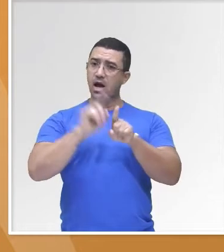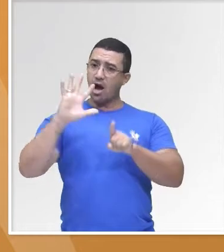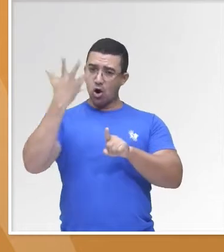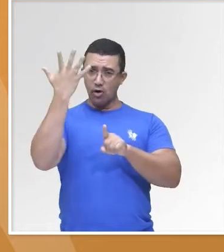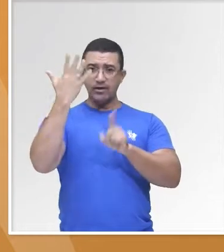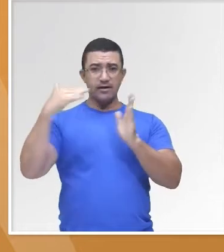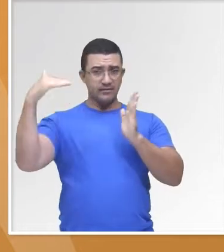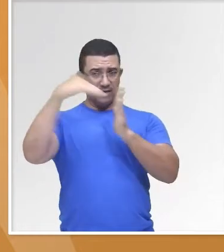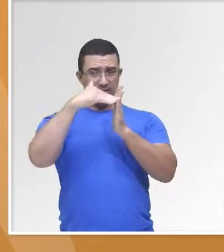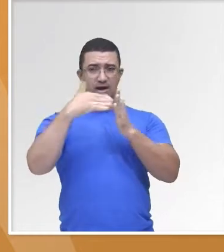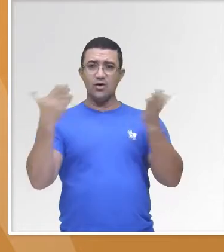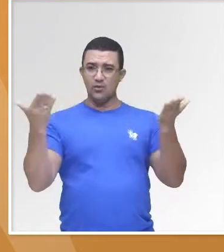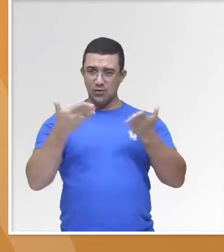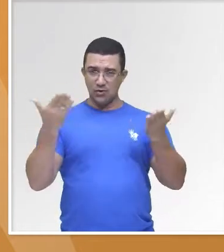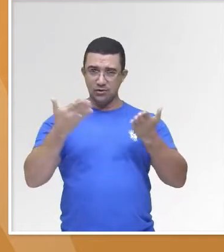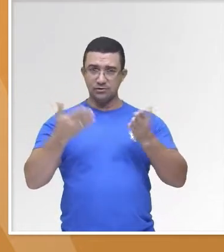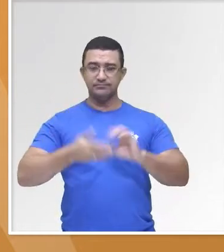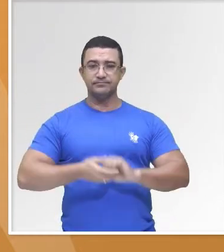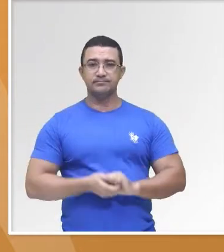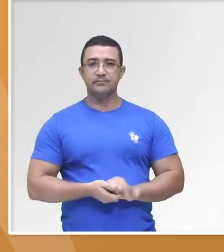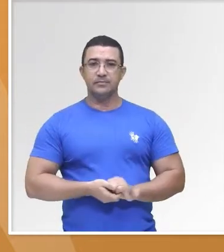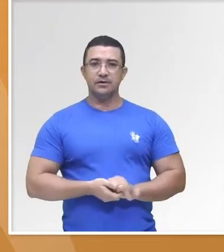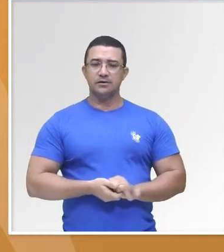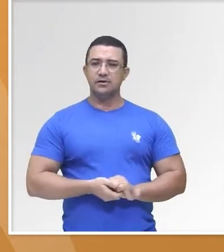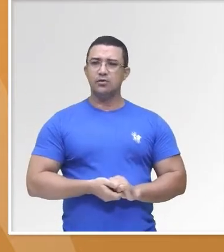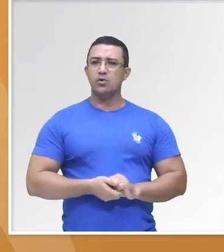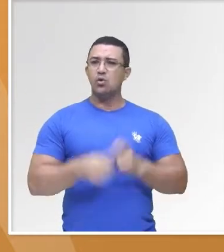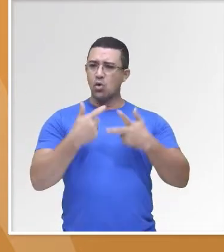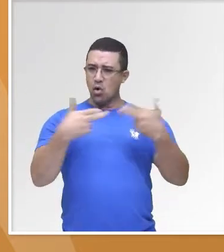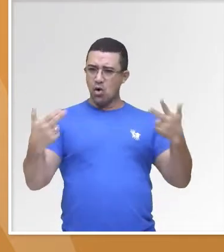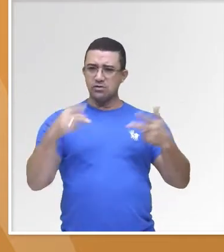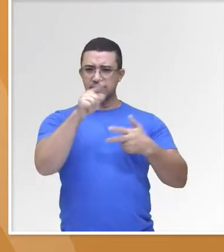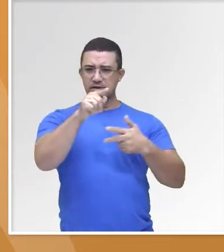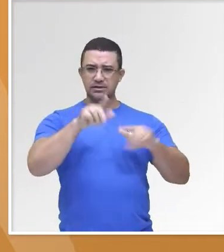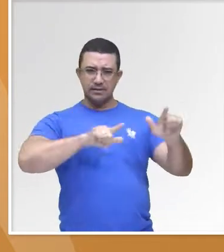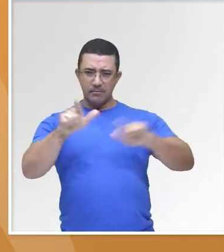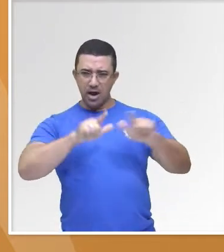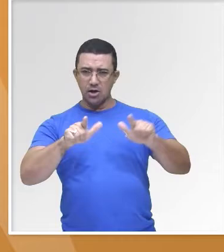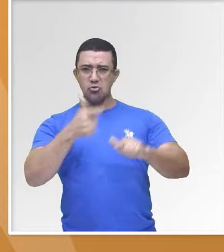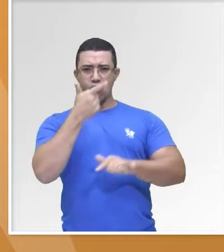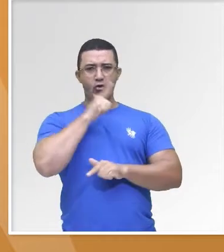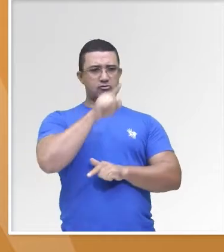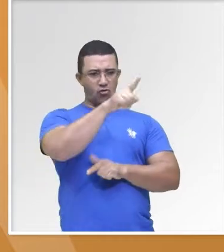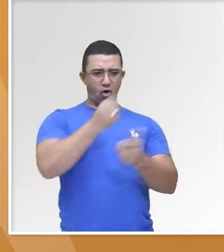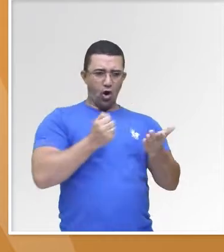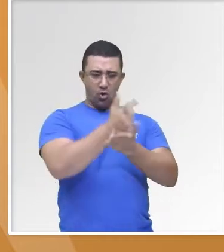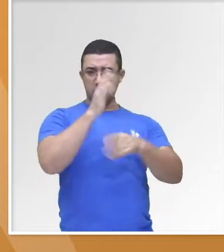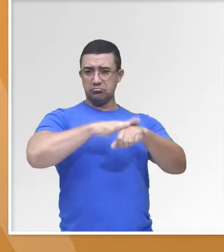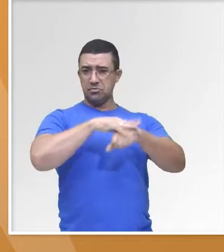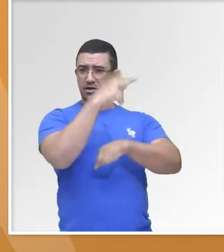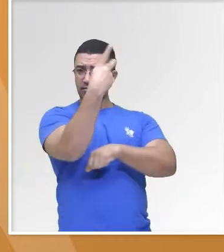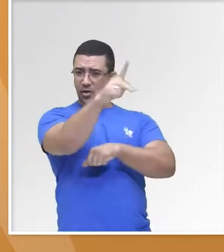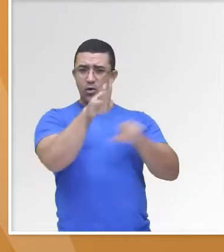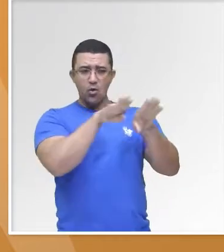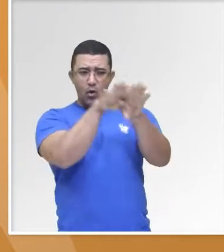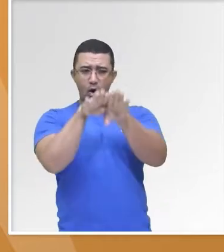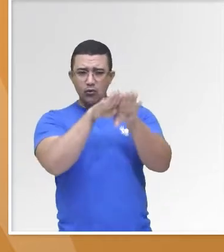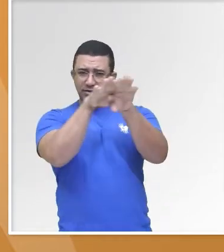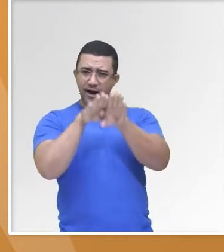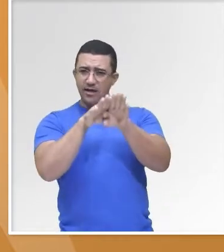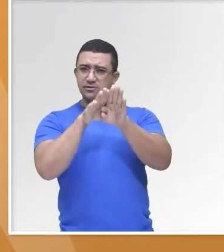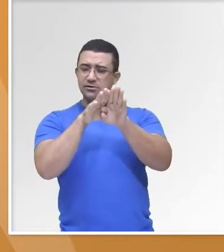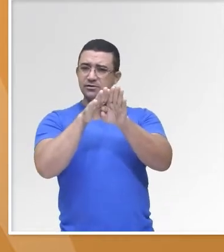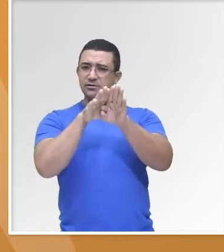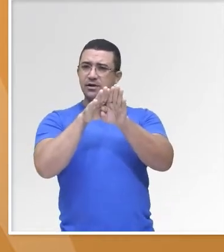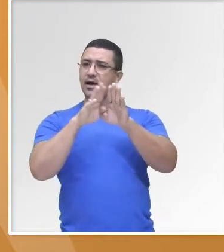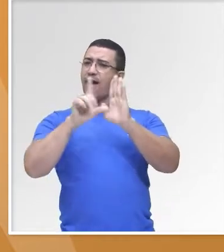dias de hoje. Propriedade privada, aquilo que você trabalha e conquista é seu. A igualdade de todos perante a lei, né? Então não